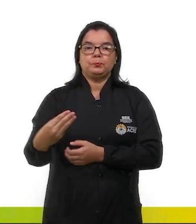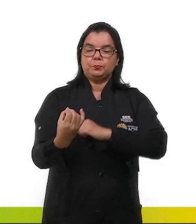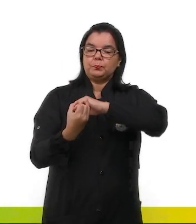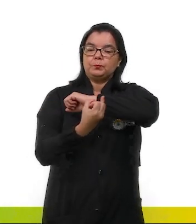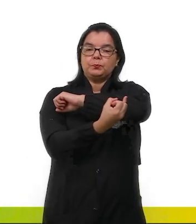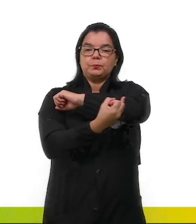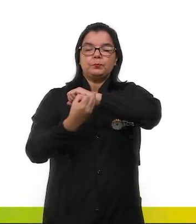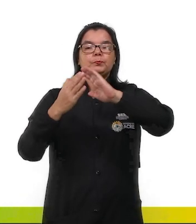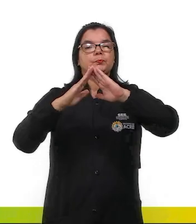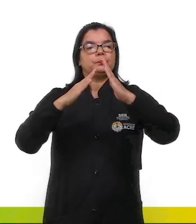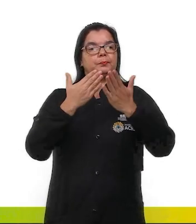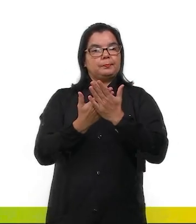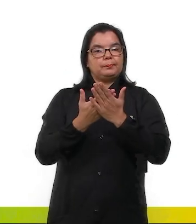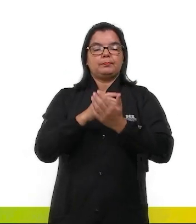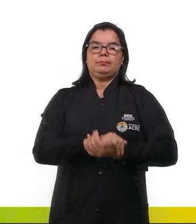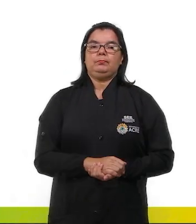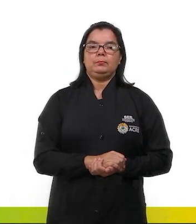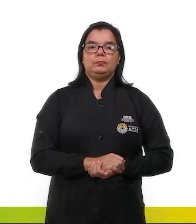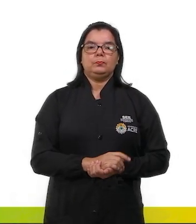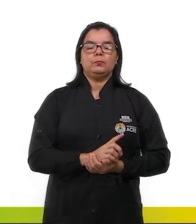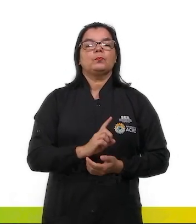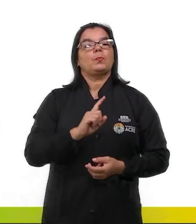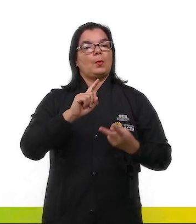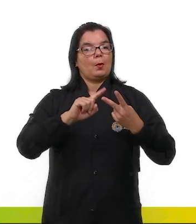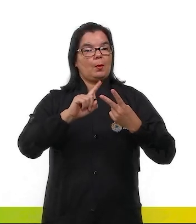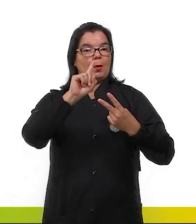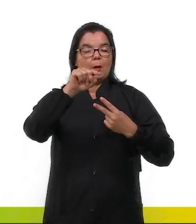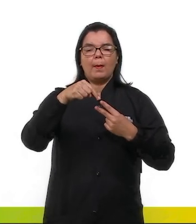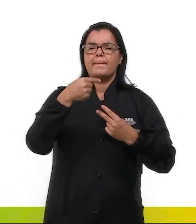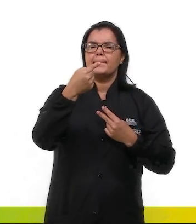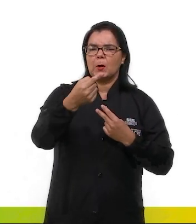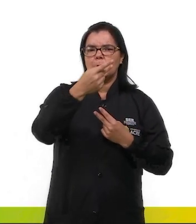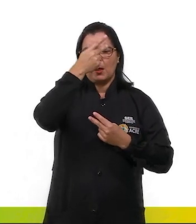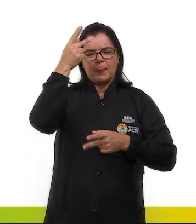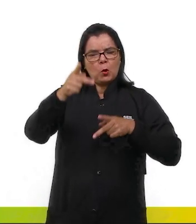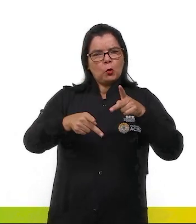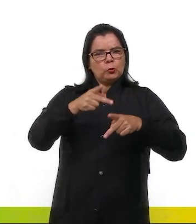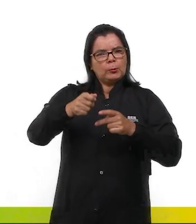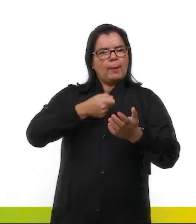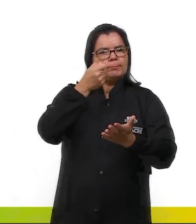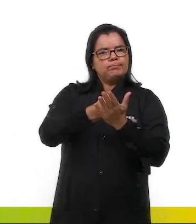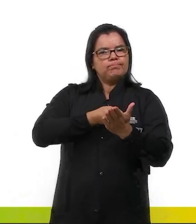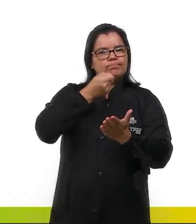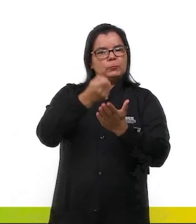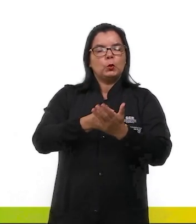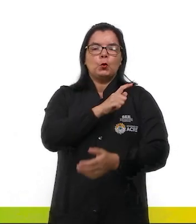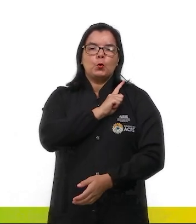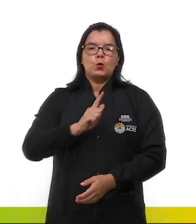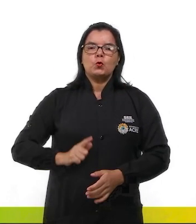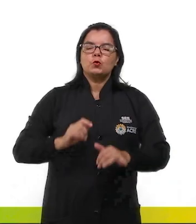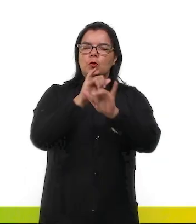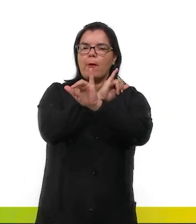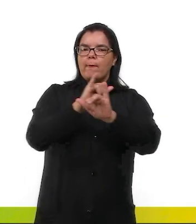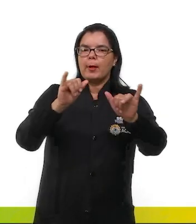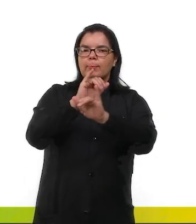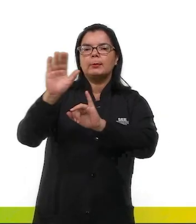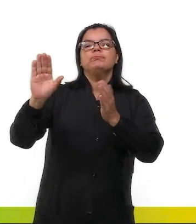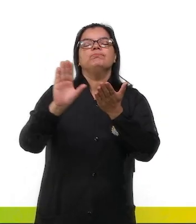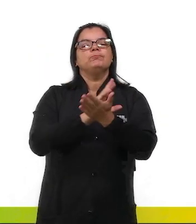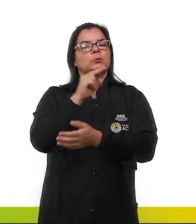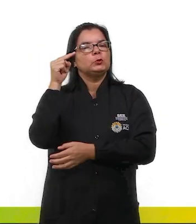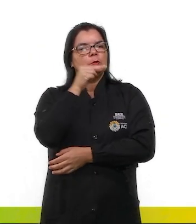em infraestrutura escolar. O segundo. Após pressão popular, governo anuncia